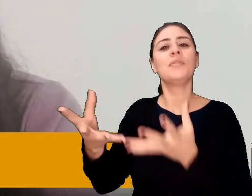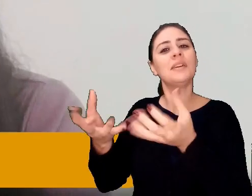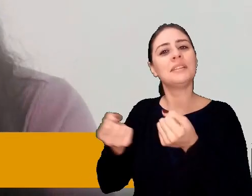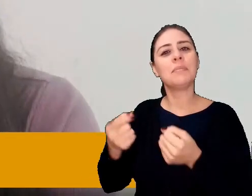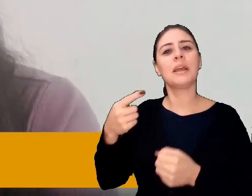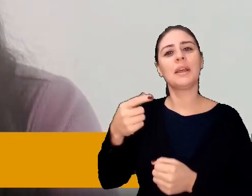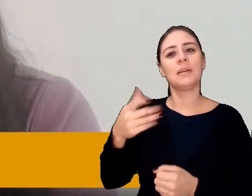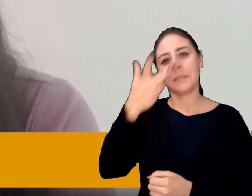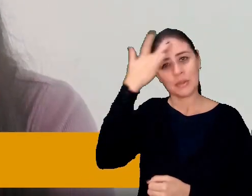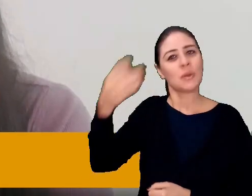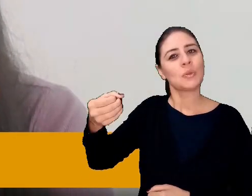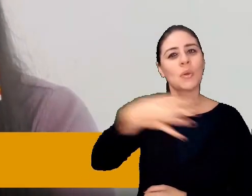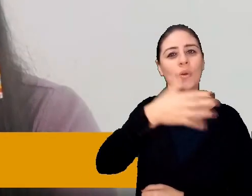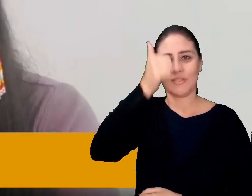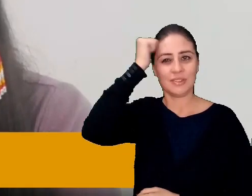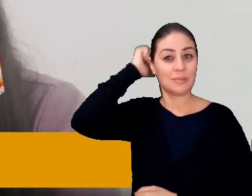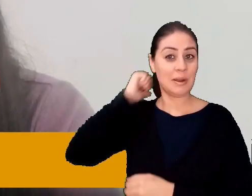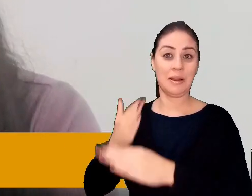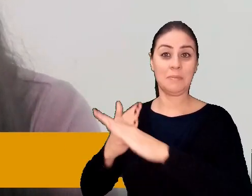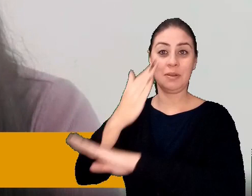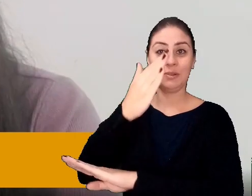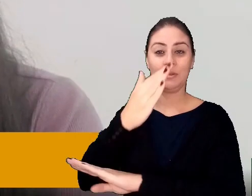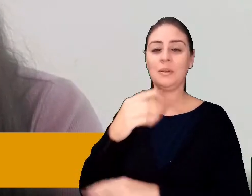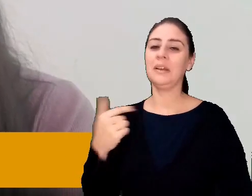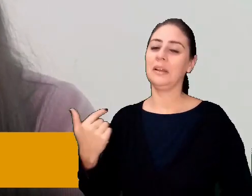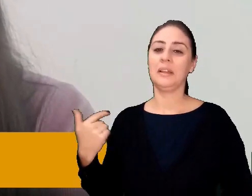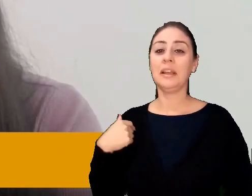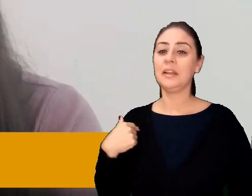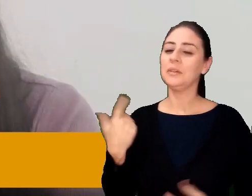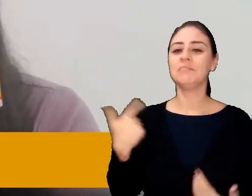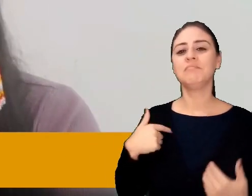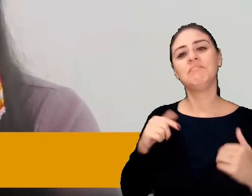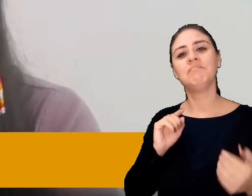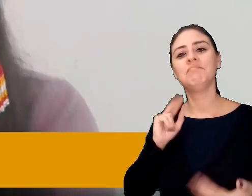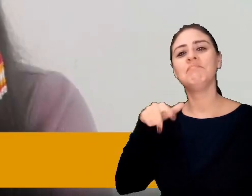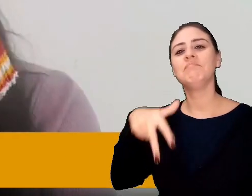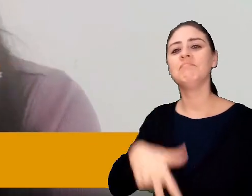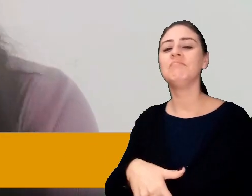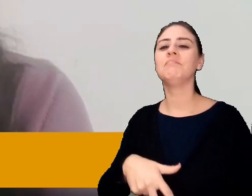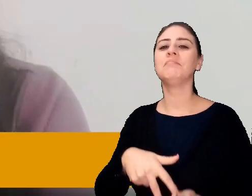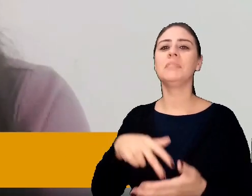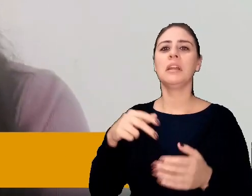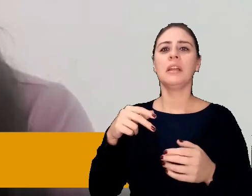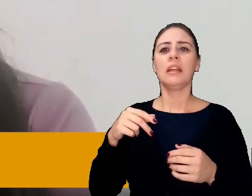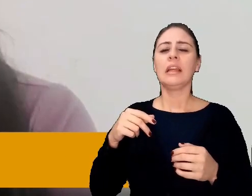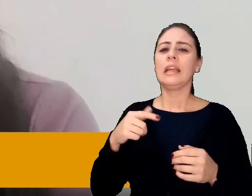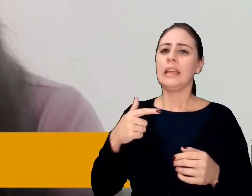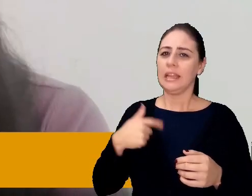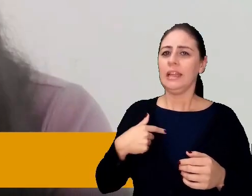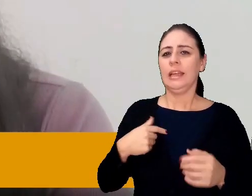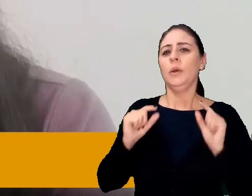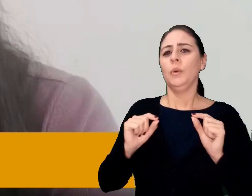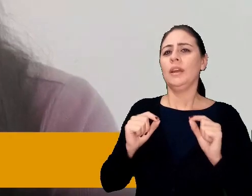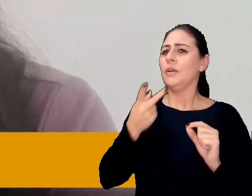UFPR, de Arqueologia e Etnologia. E eu fui muito incisiva nisso, que tudo aquilo que estava